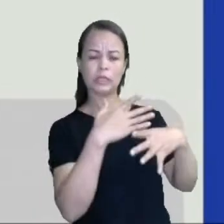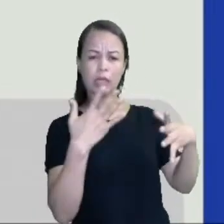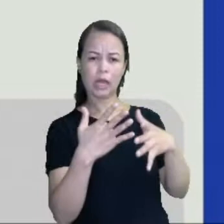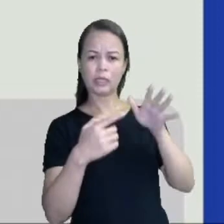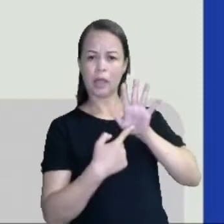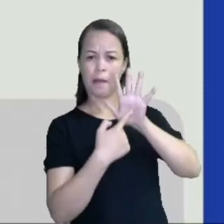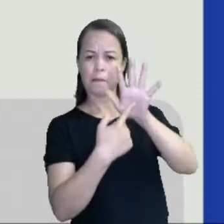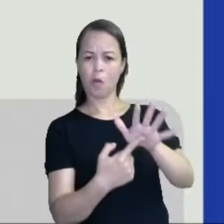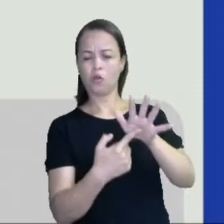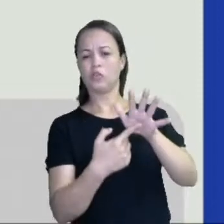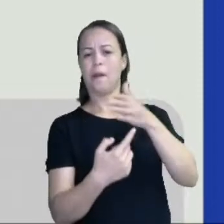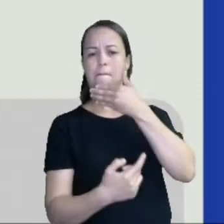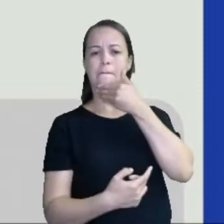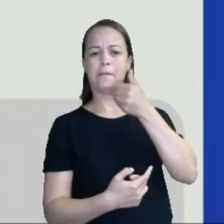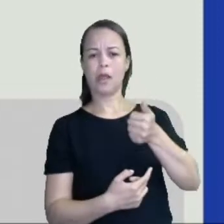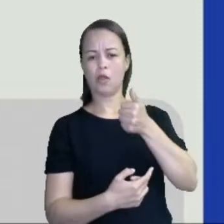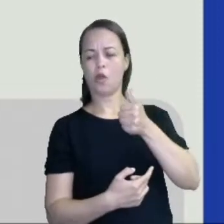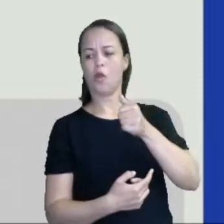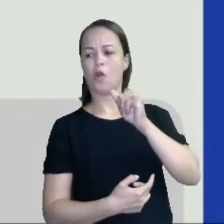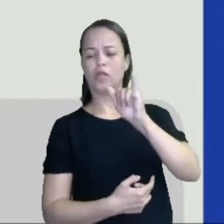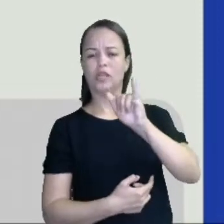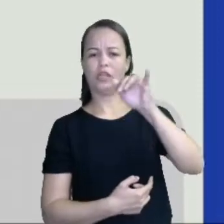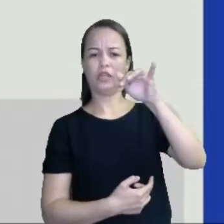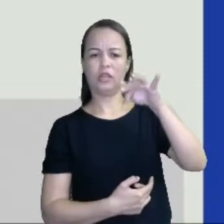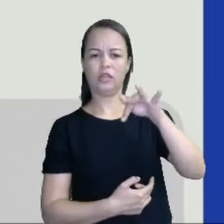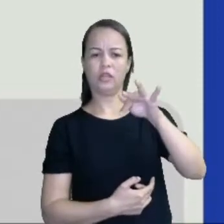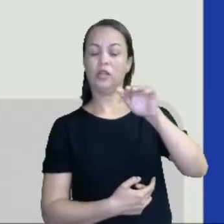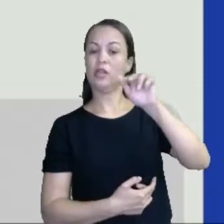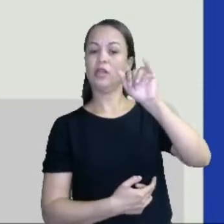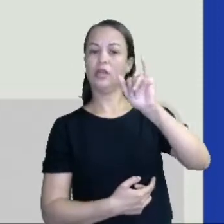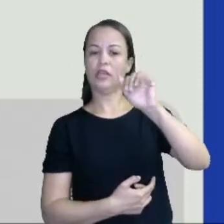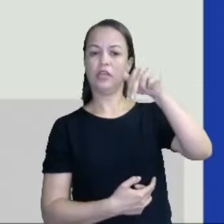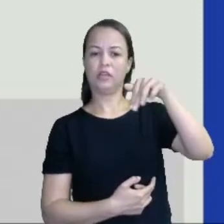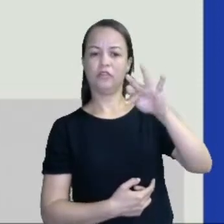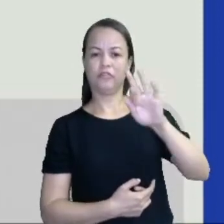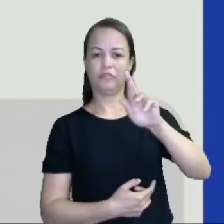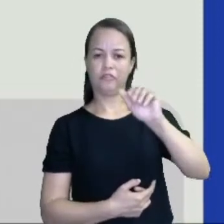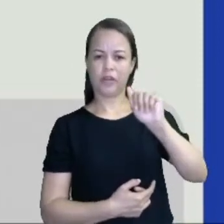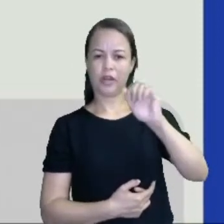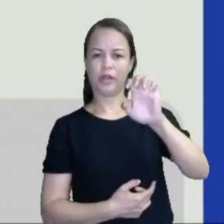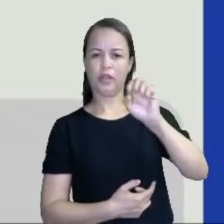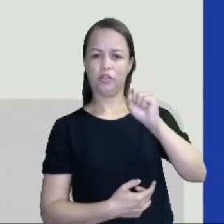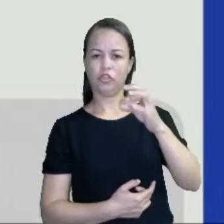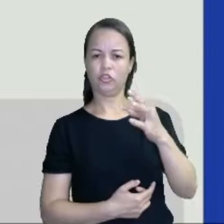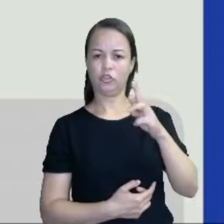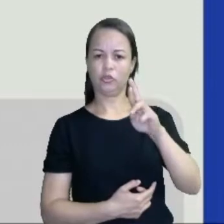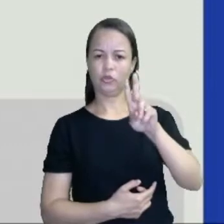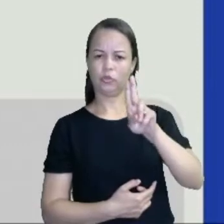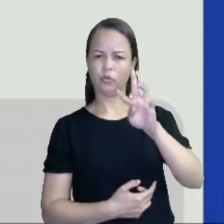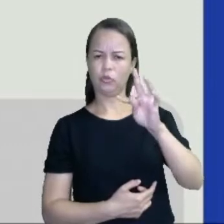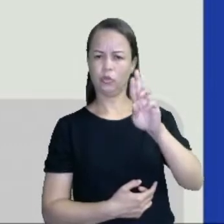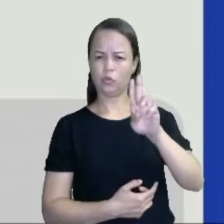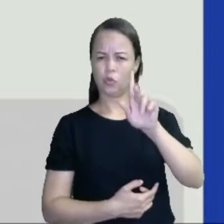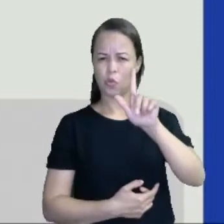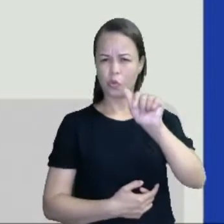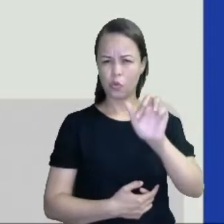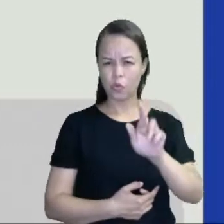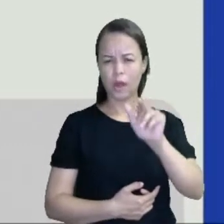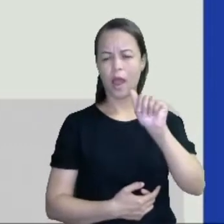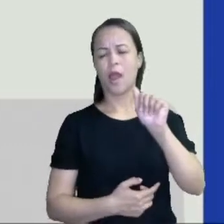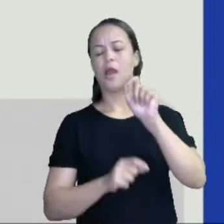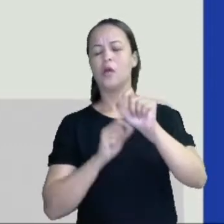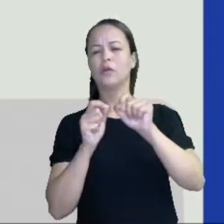melhor infraestrutura? De acordo com o que você está vendo aí na imagem 1 e na imagem 2. Pensem direitinho.